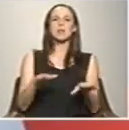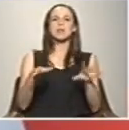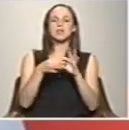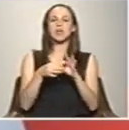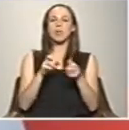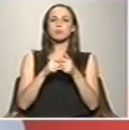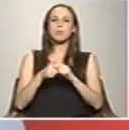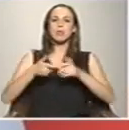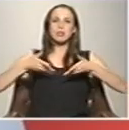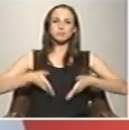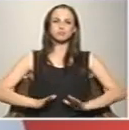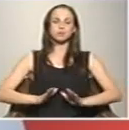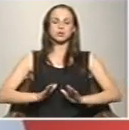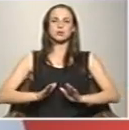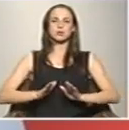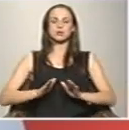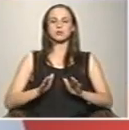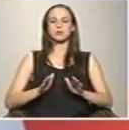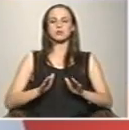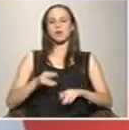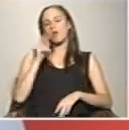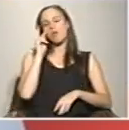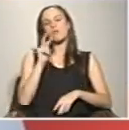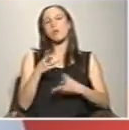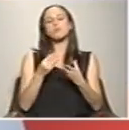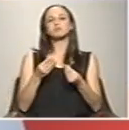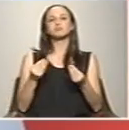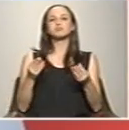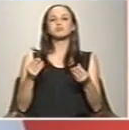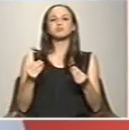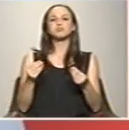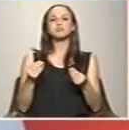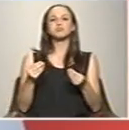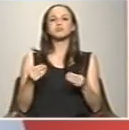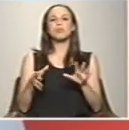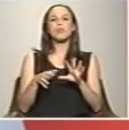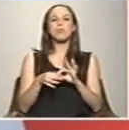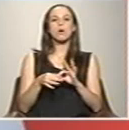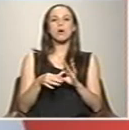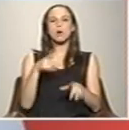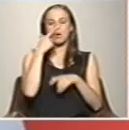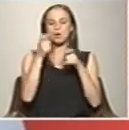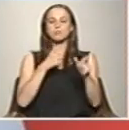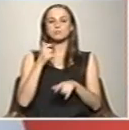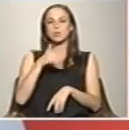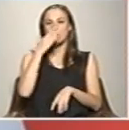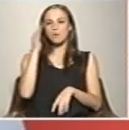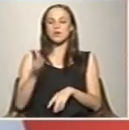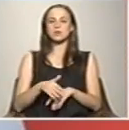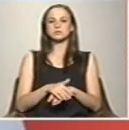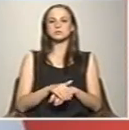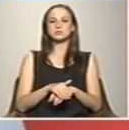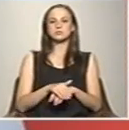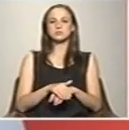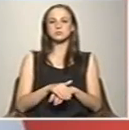natalidade. Porque, sim, mas também temos visto aparecer muitos segmentos de negócios específicos já para as pessoas sim, mais velhas. Sim, mas não é? Em várias áreas. Acordo, mas... Foi o que